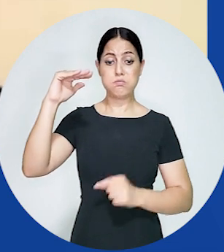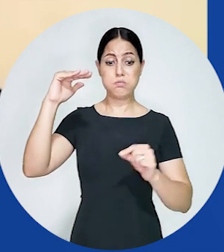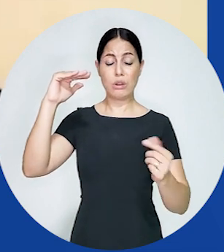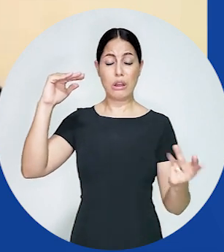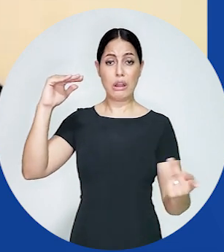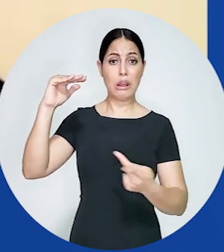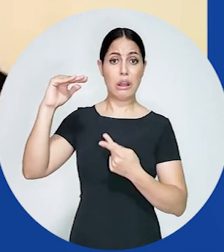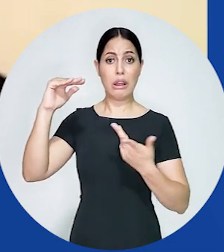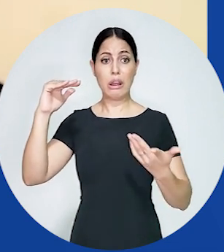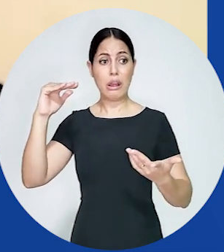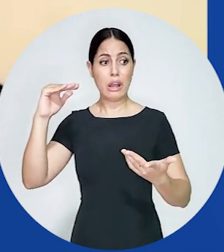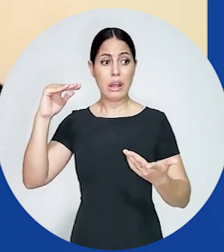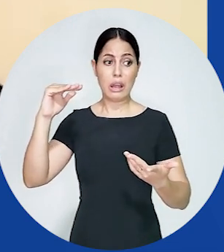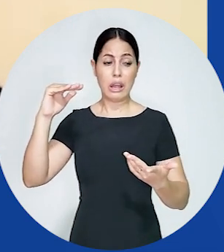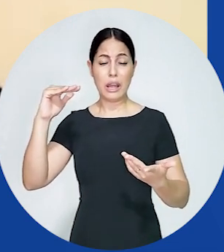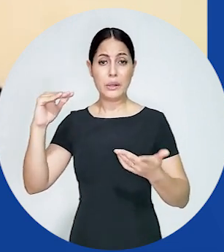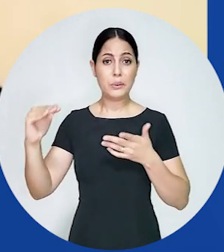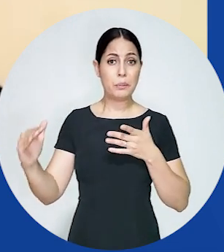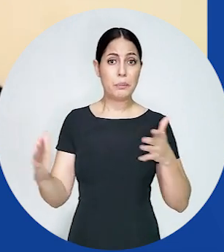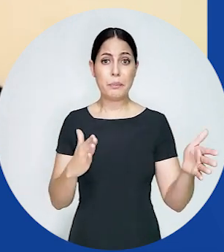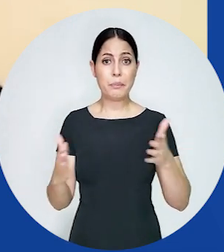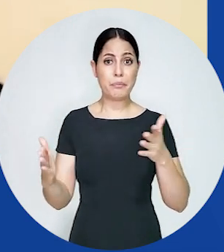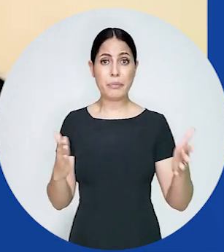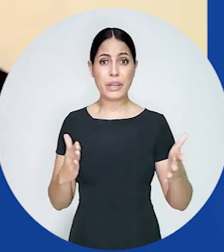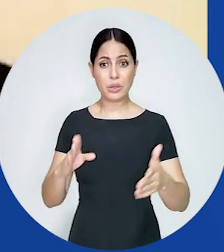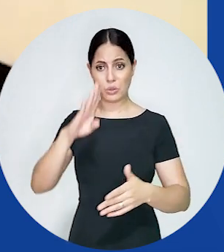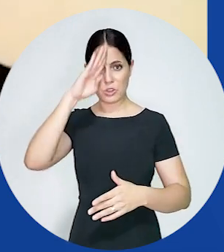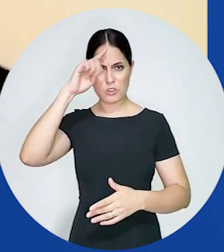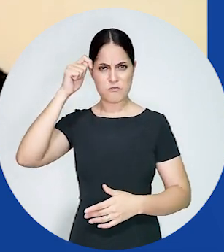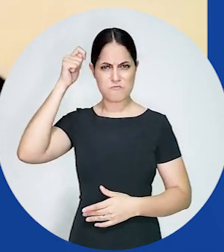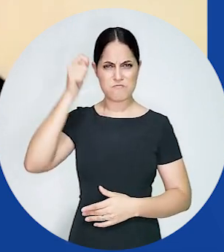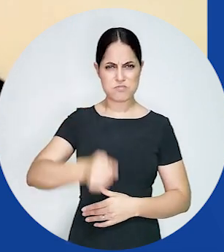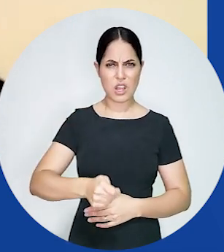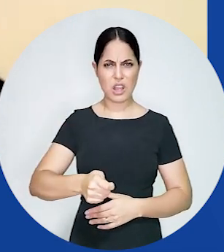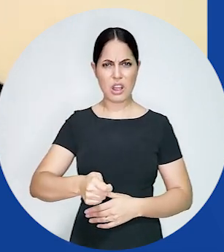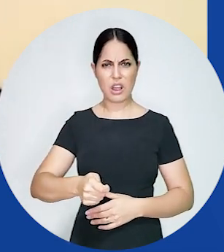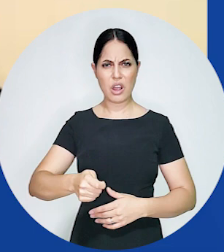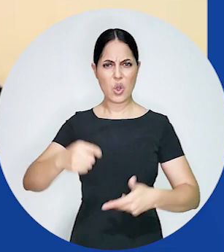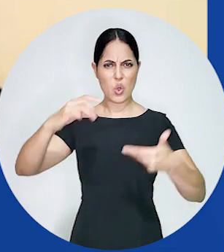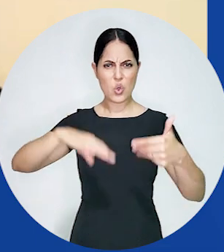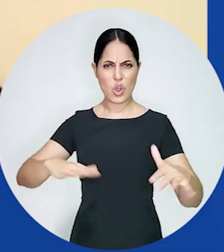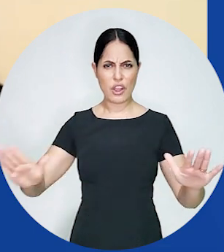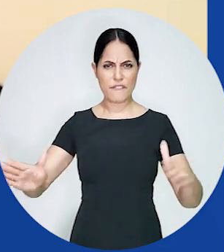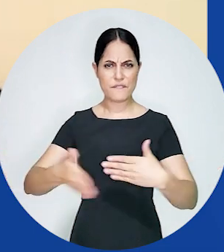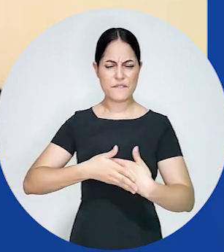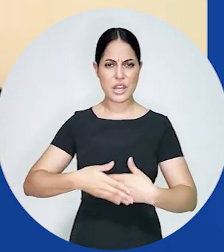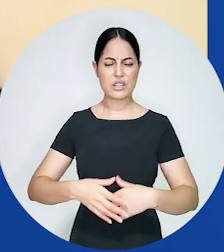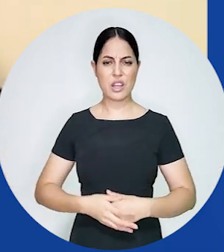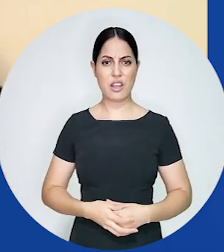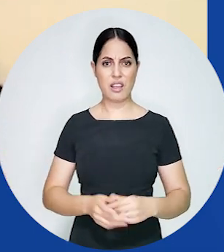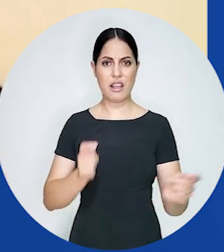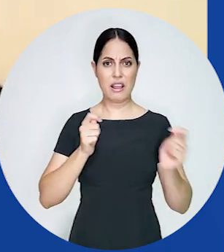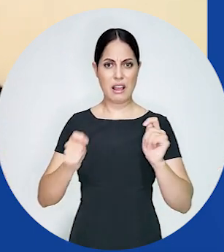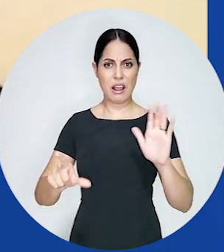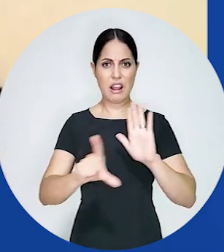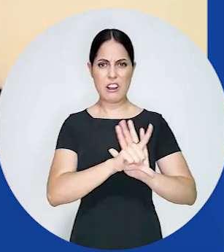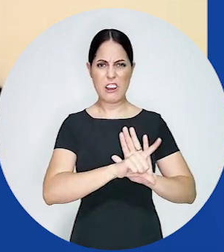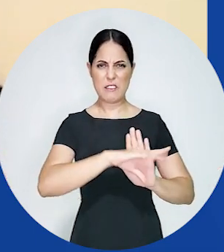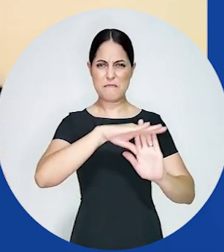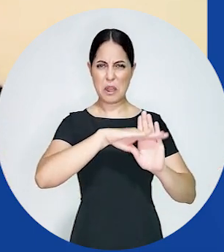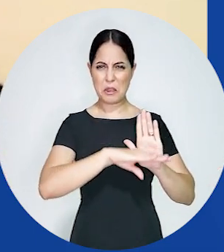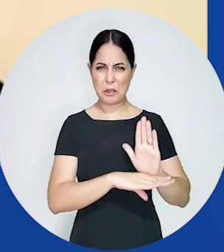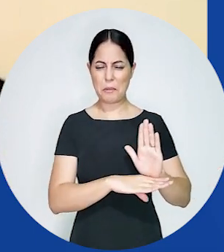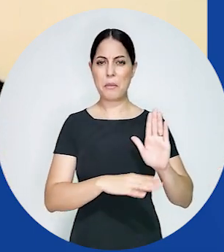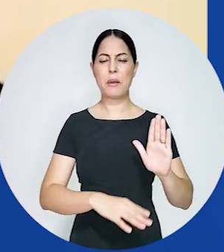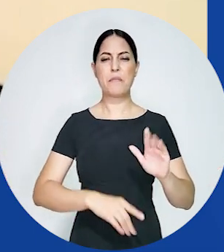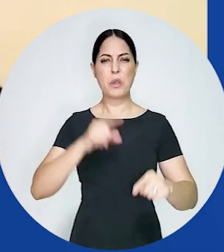vida adulta diante de um processo de ditadura, de fechamento do Congresso, de lei de imprensa,